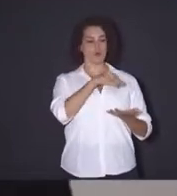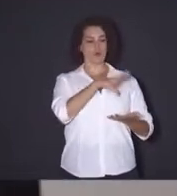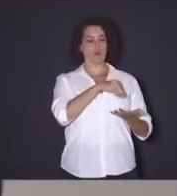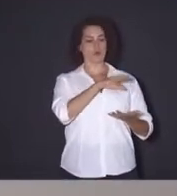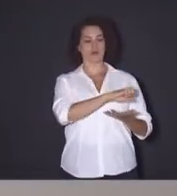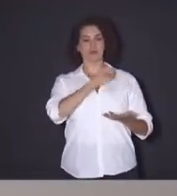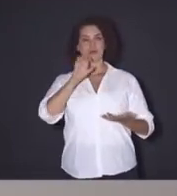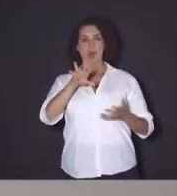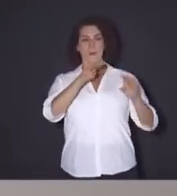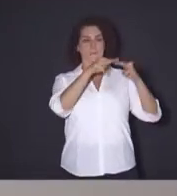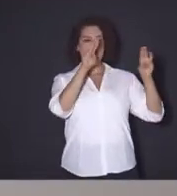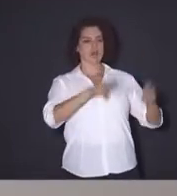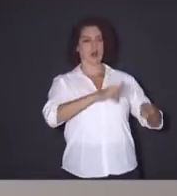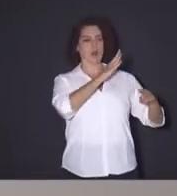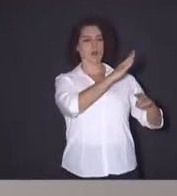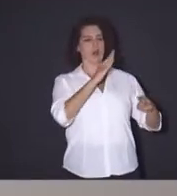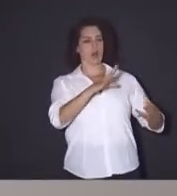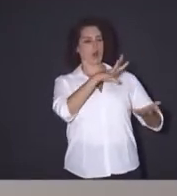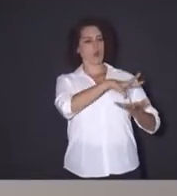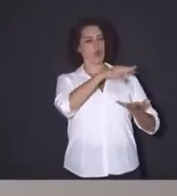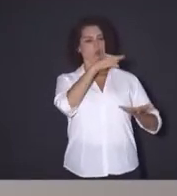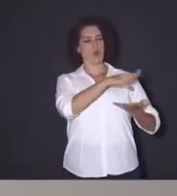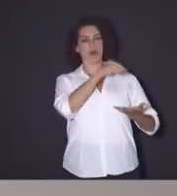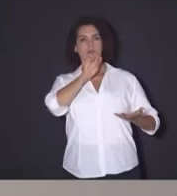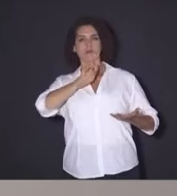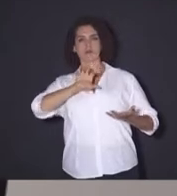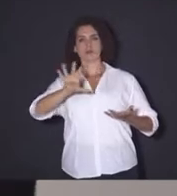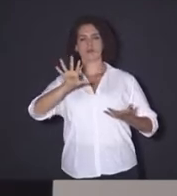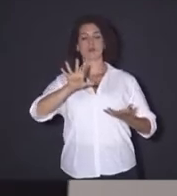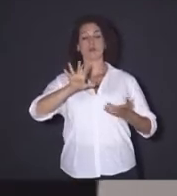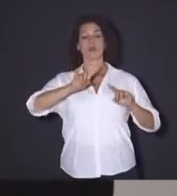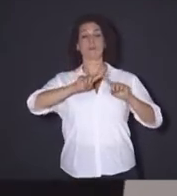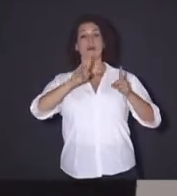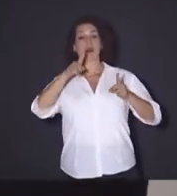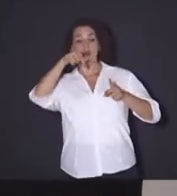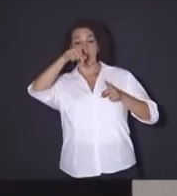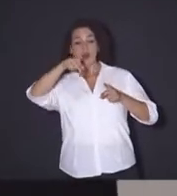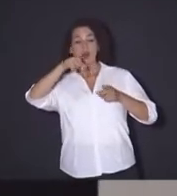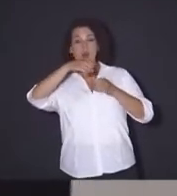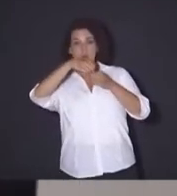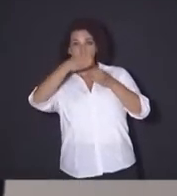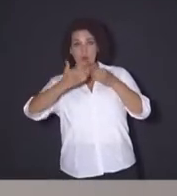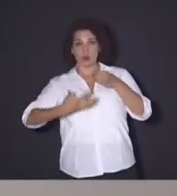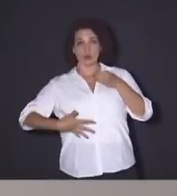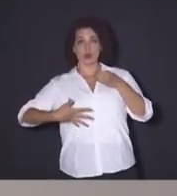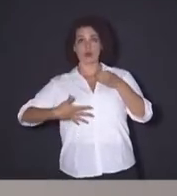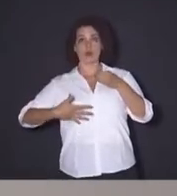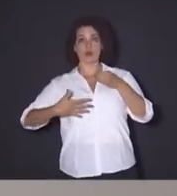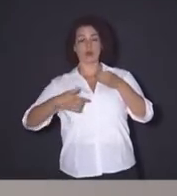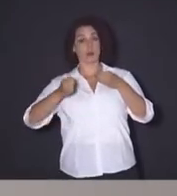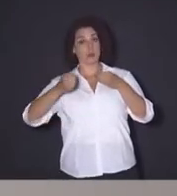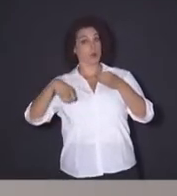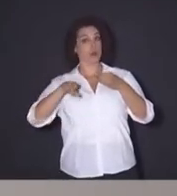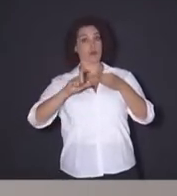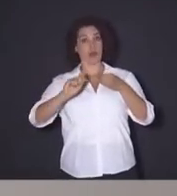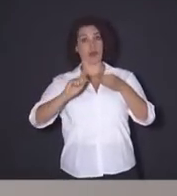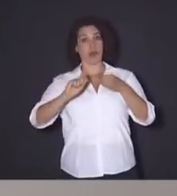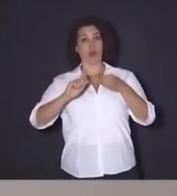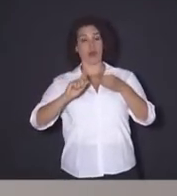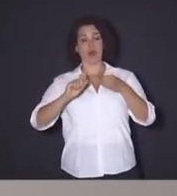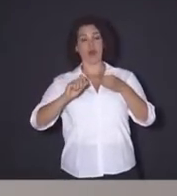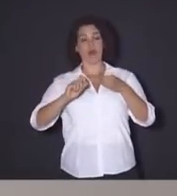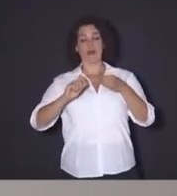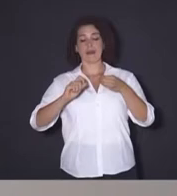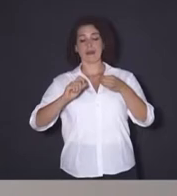que tem aí, junto com isso, embutido a ideia de que esses conteúdos poderão ser cobrados e esses